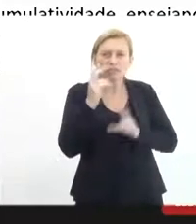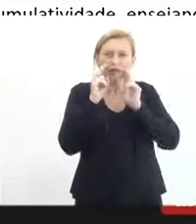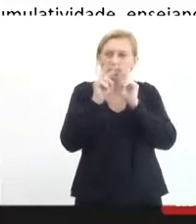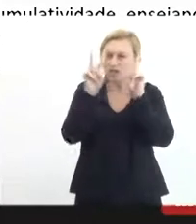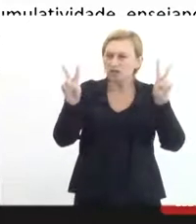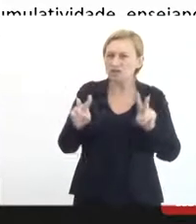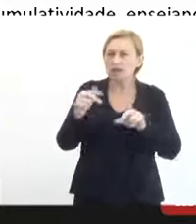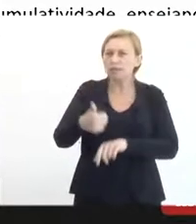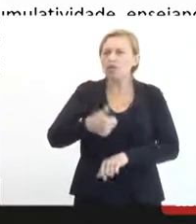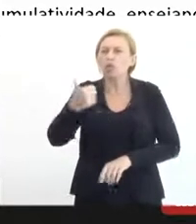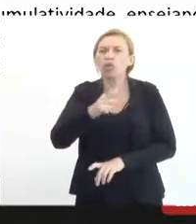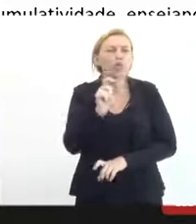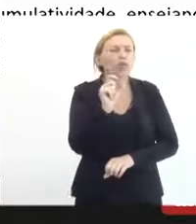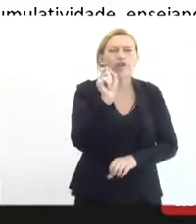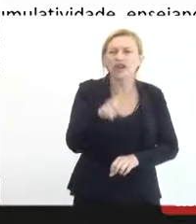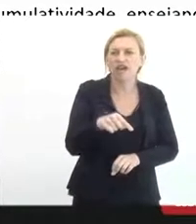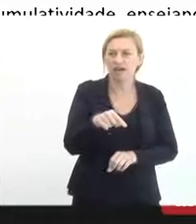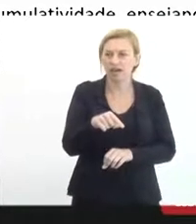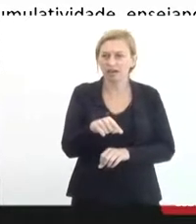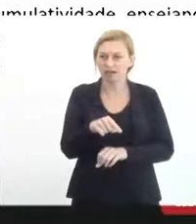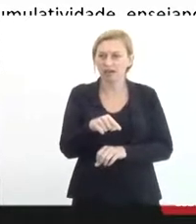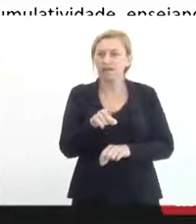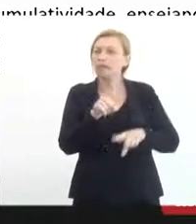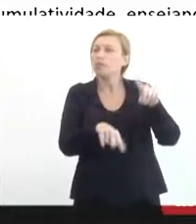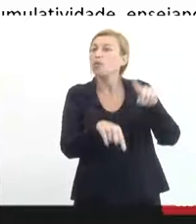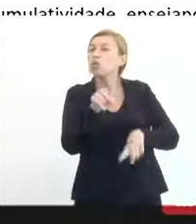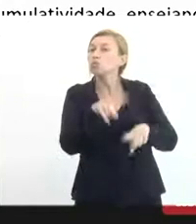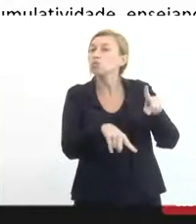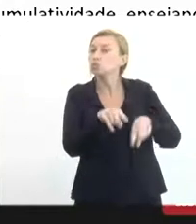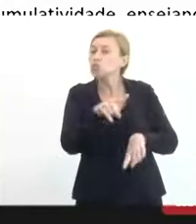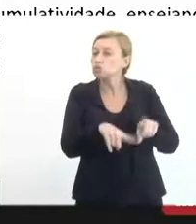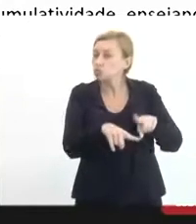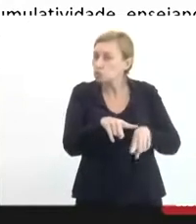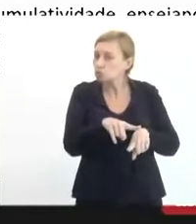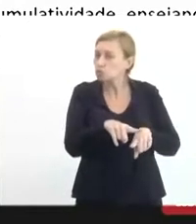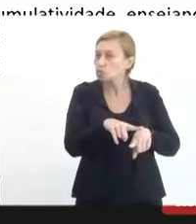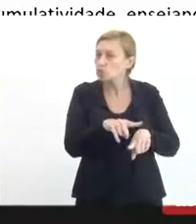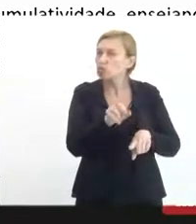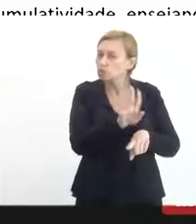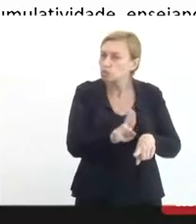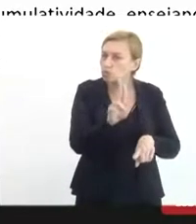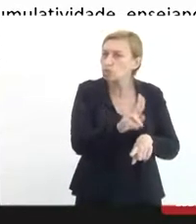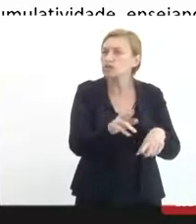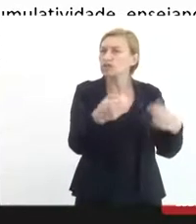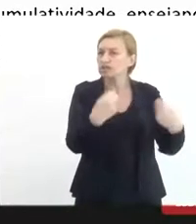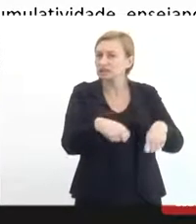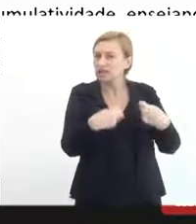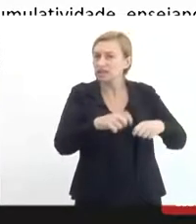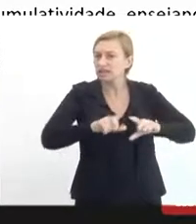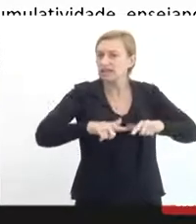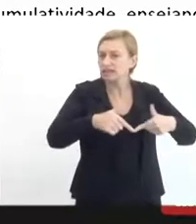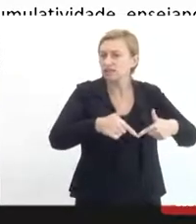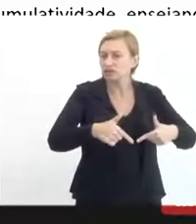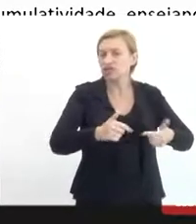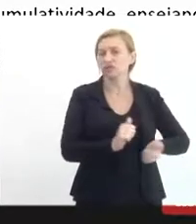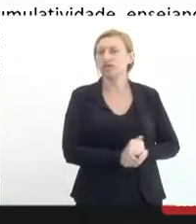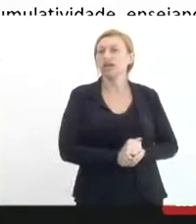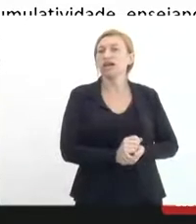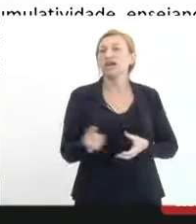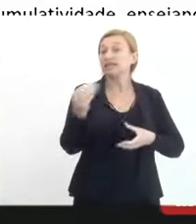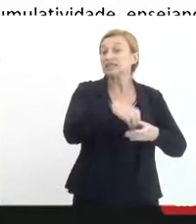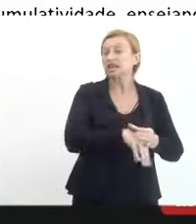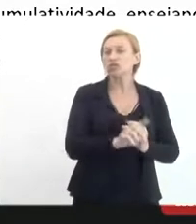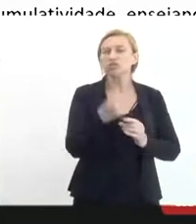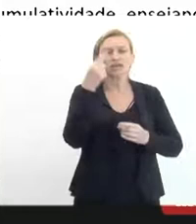viabilizar o que seriam aqueles produtos, bens ou insumos necessários à atividade. Ora, dentro